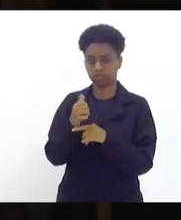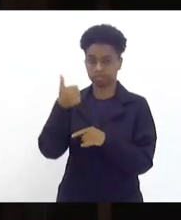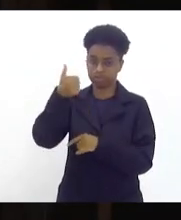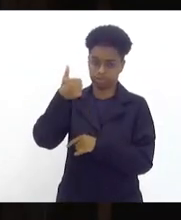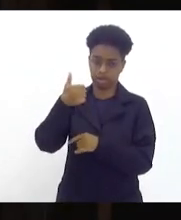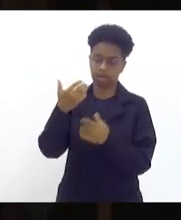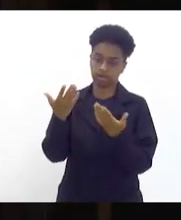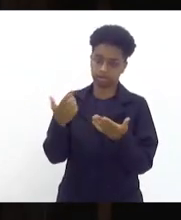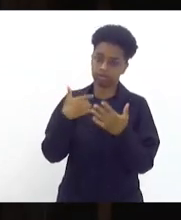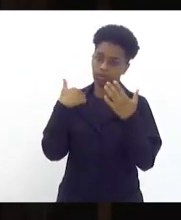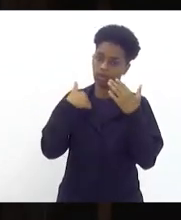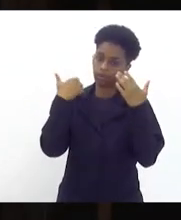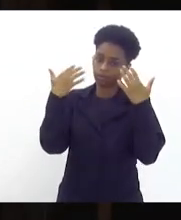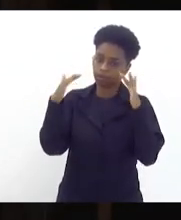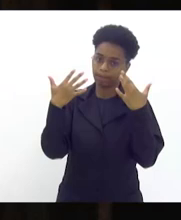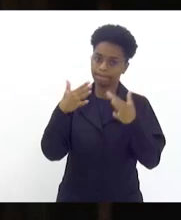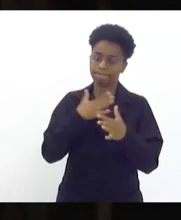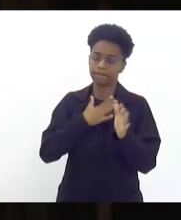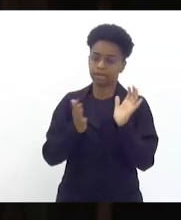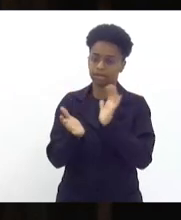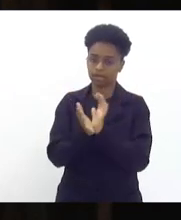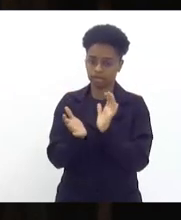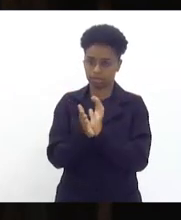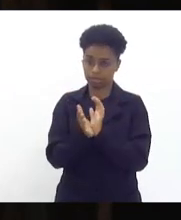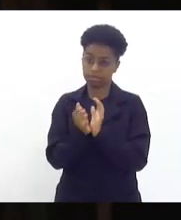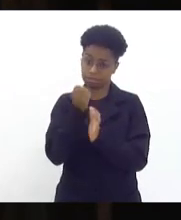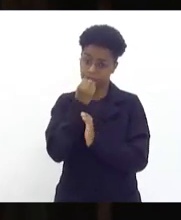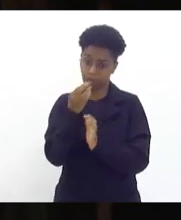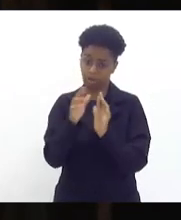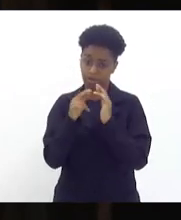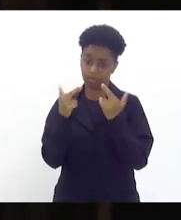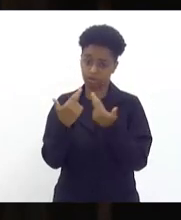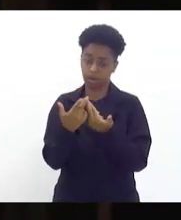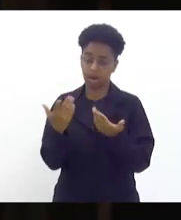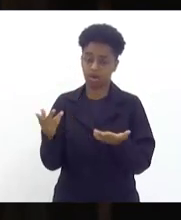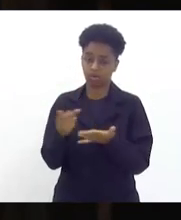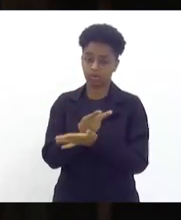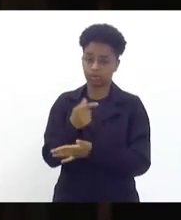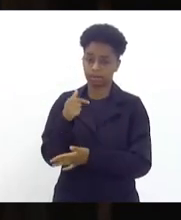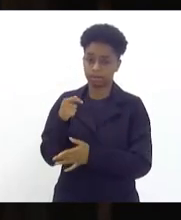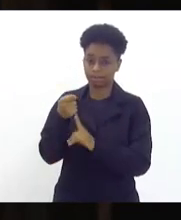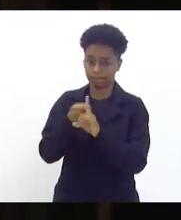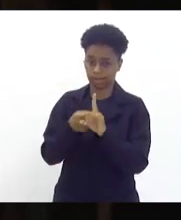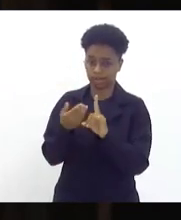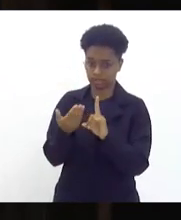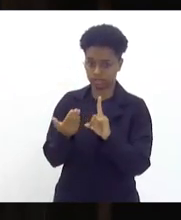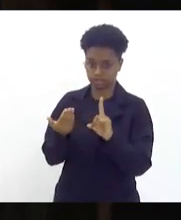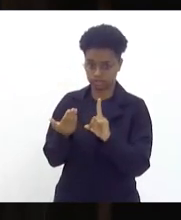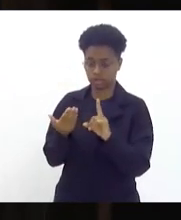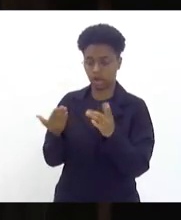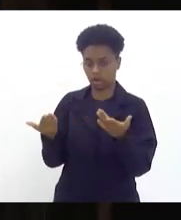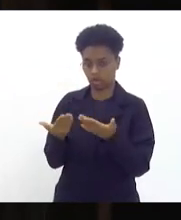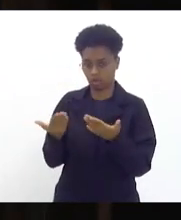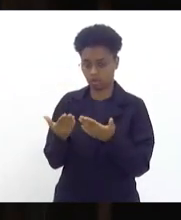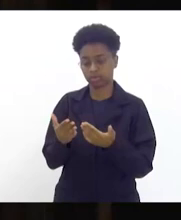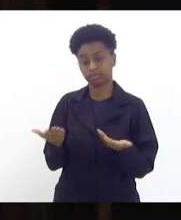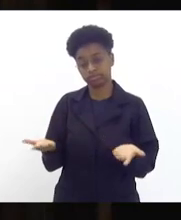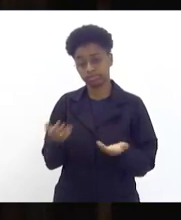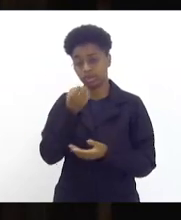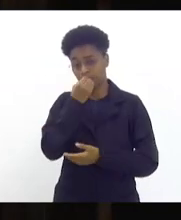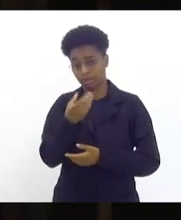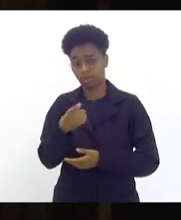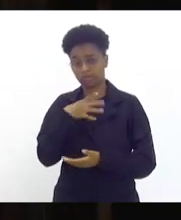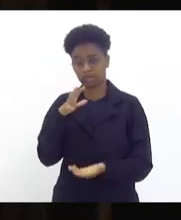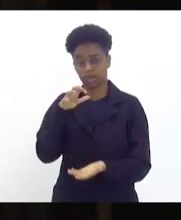parabenizo toda minha equipe lá da 19 DP Ainda bem que a reunião foi esse mês não sei se manteremos esse mês que vem então que bom que eu pude esse mês vai ficar gravado